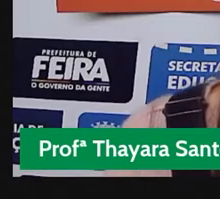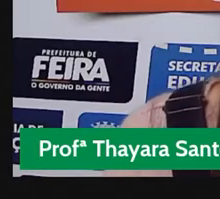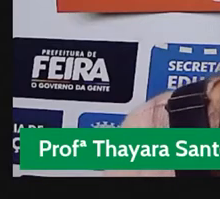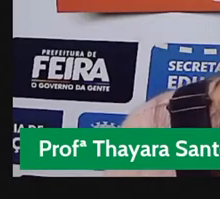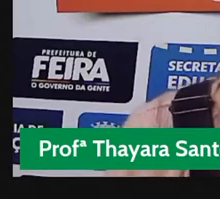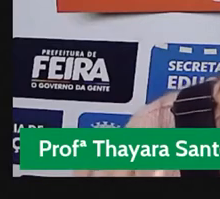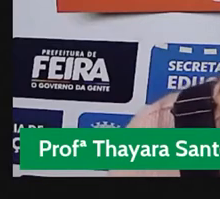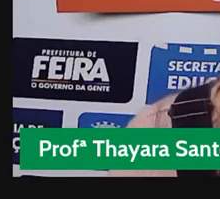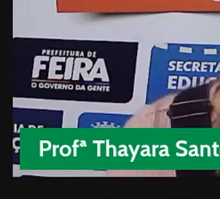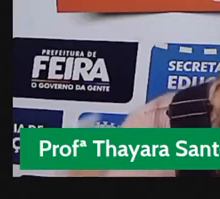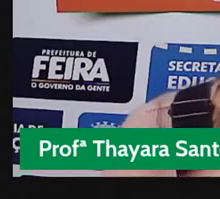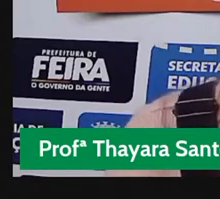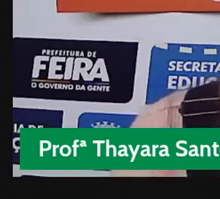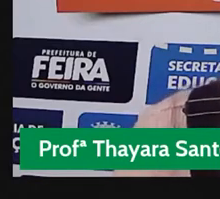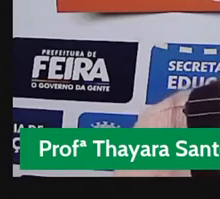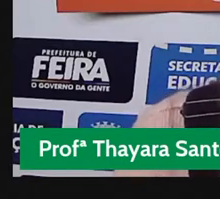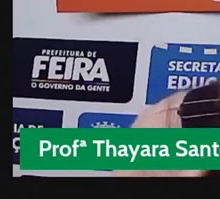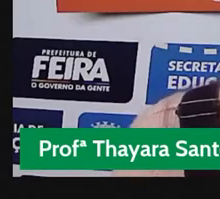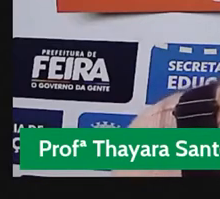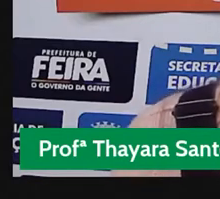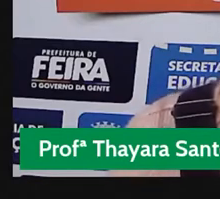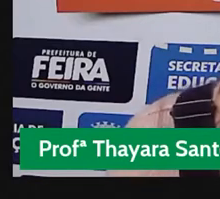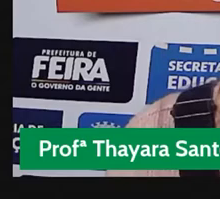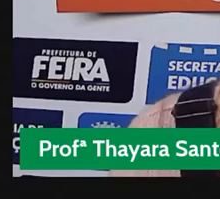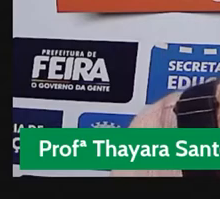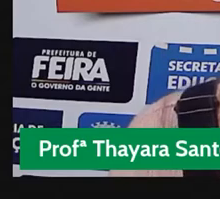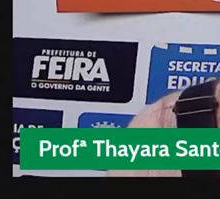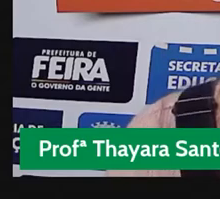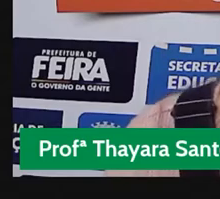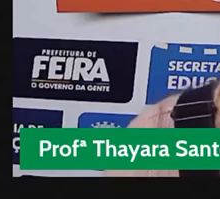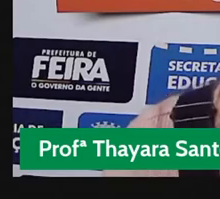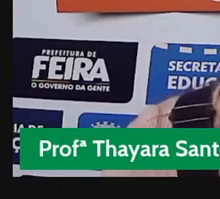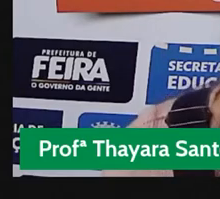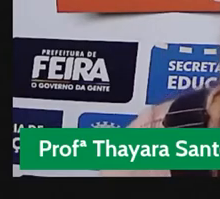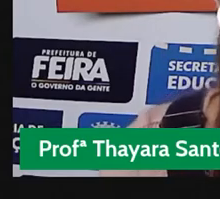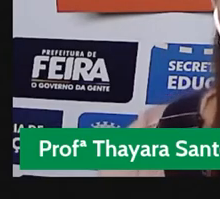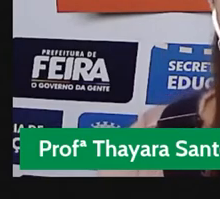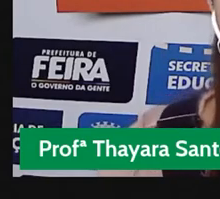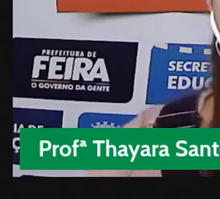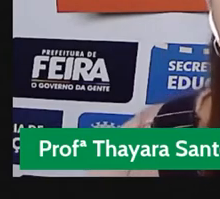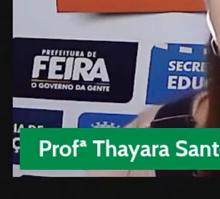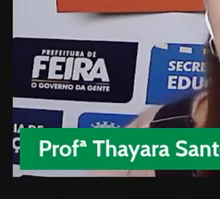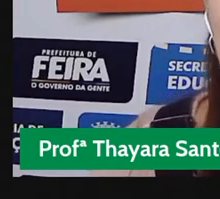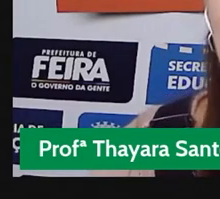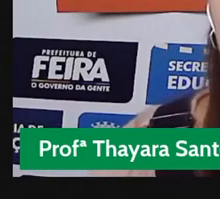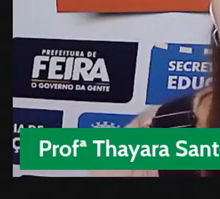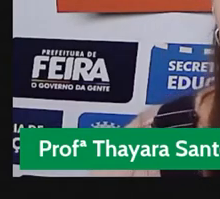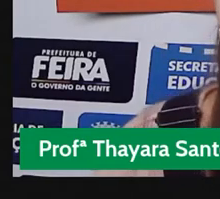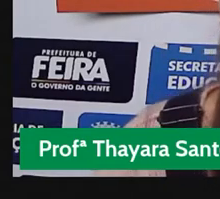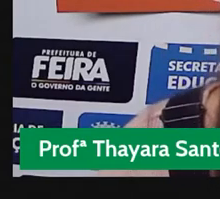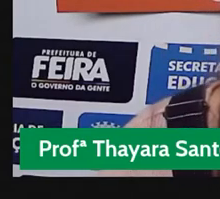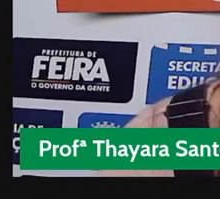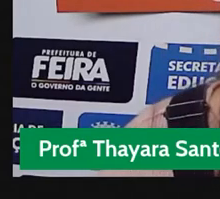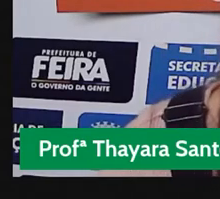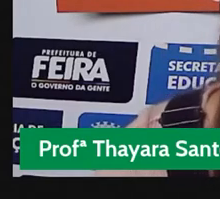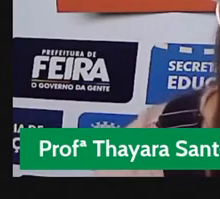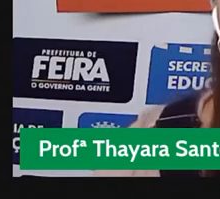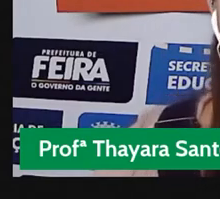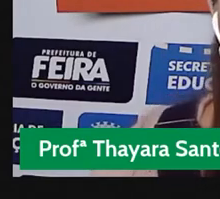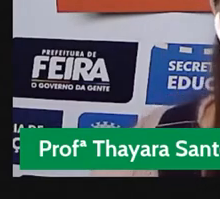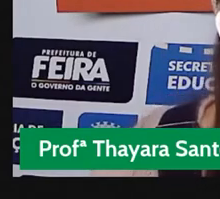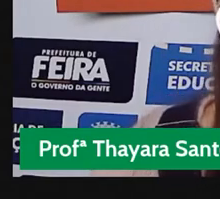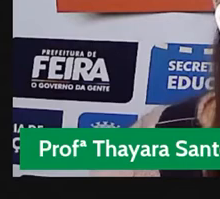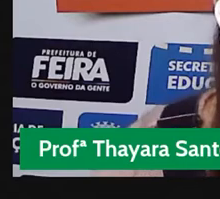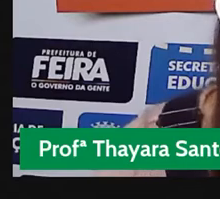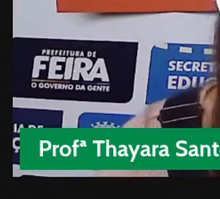o equilíbrio que a necessário para a manutenção da vida na Terra bom então para aprender